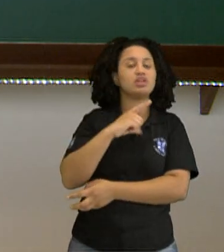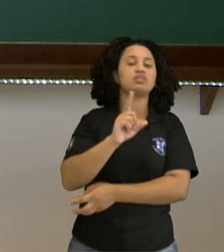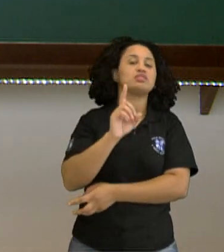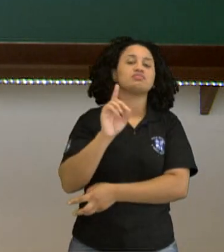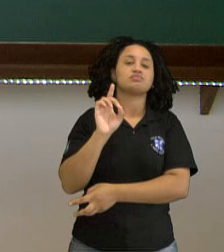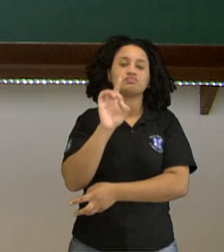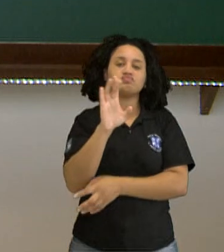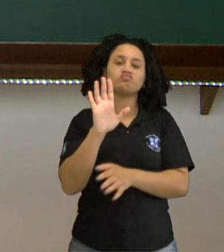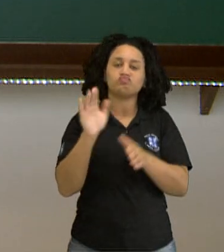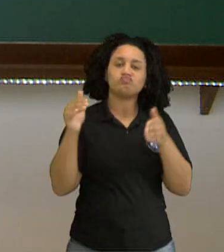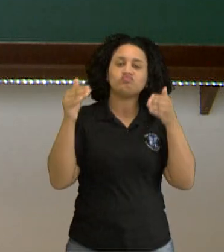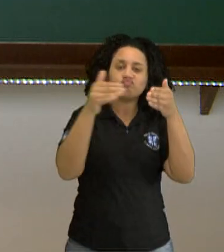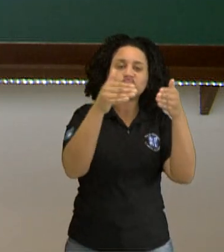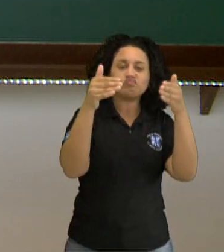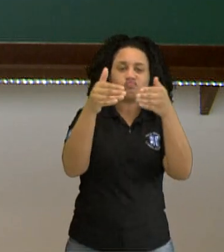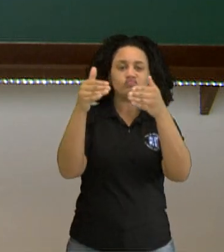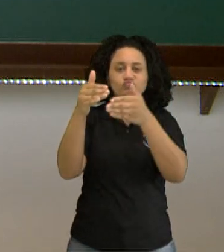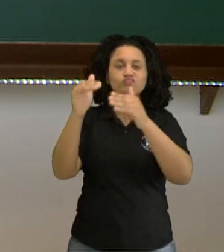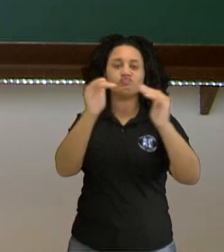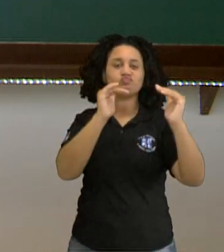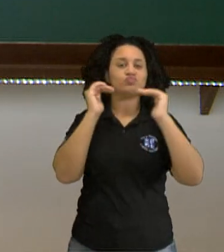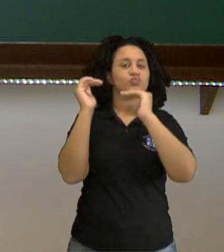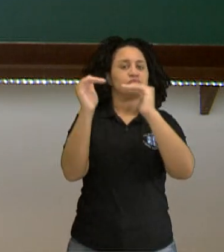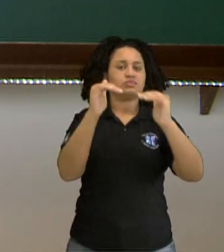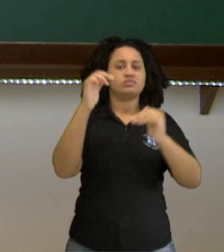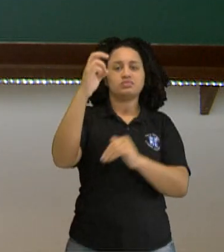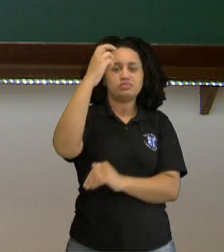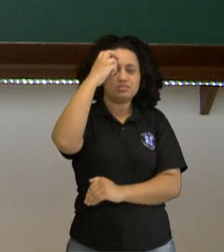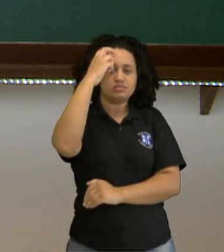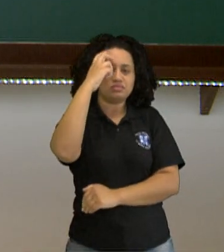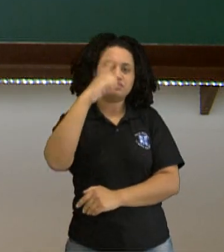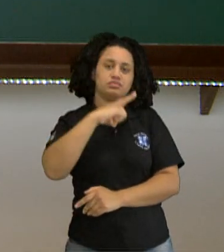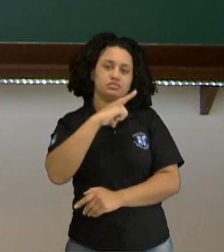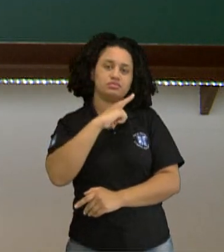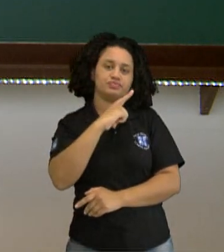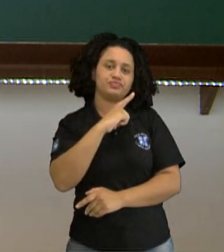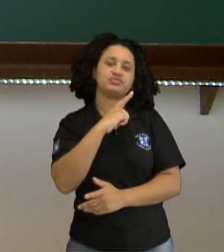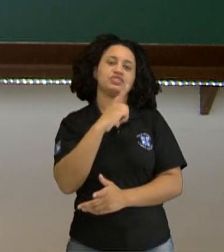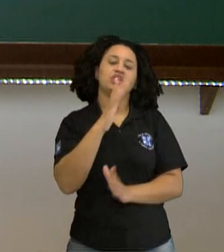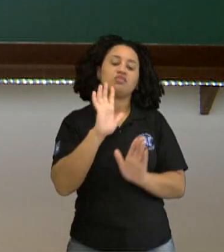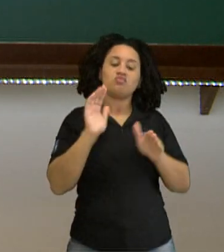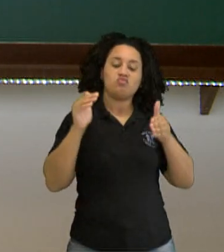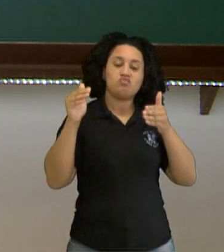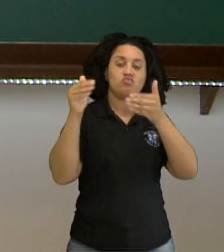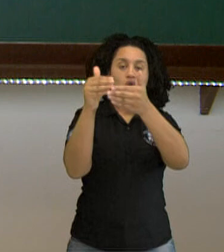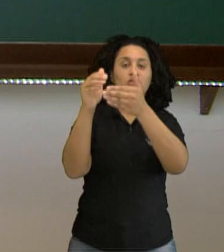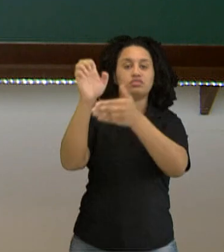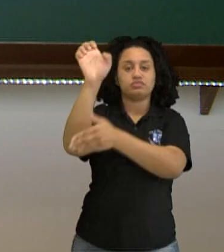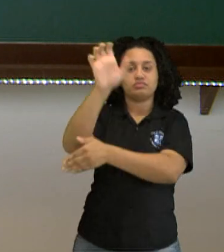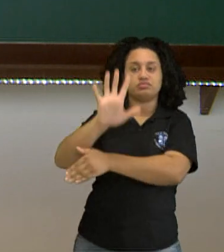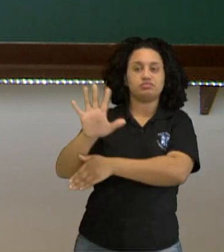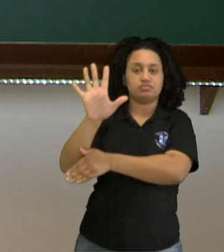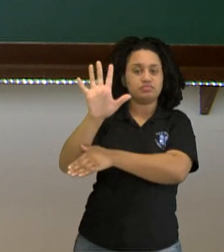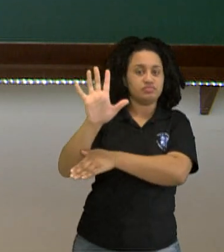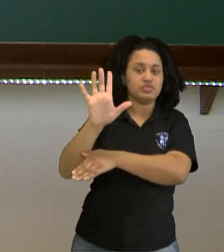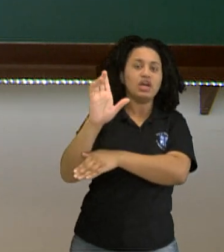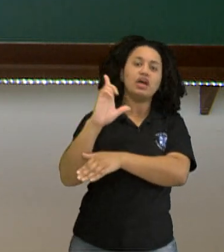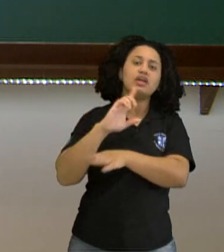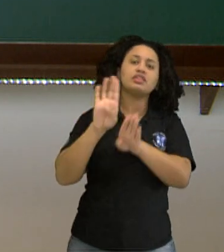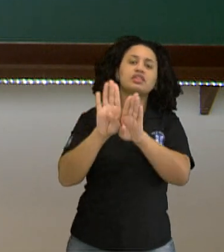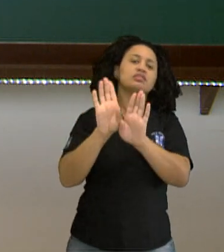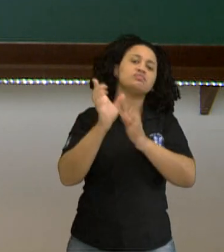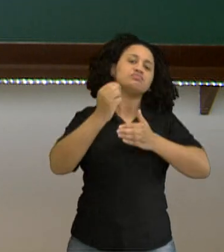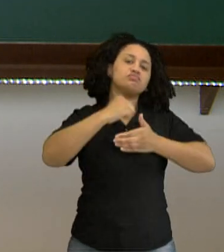elencar um modelo padrão de cultura no singular, dito, né, de eurocentrismo, né, e subjugar as demais